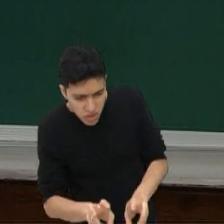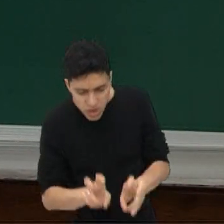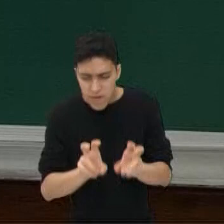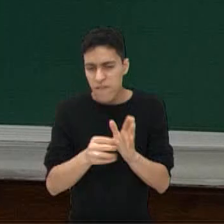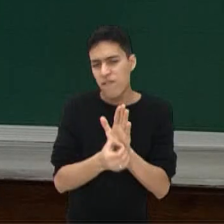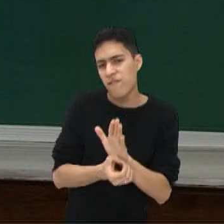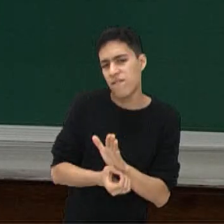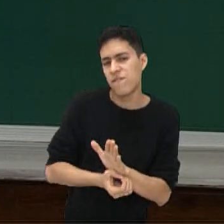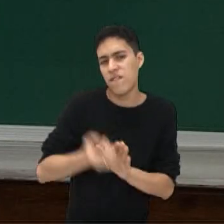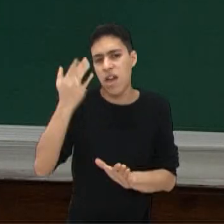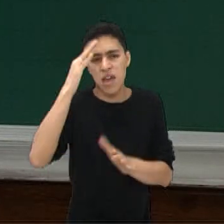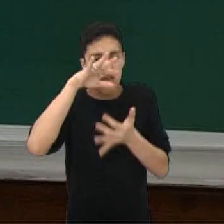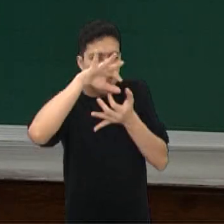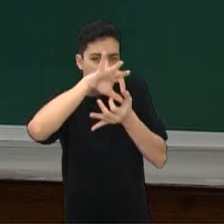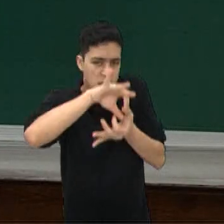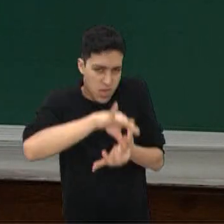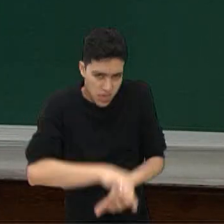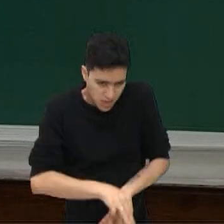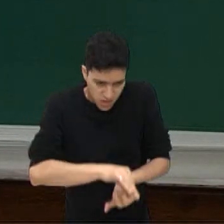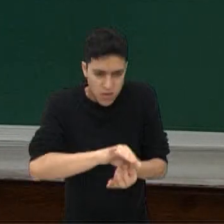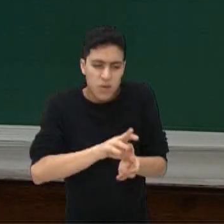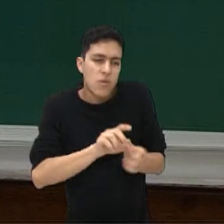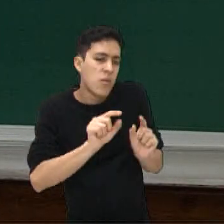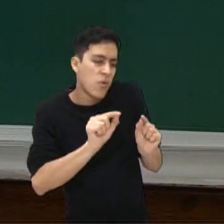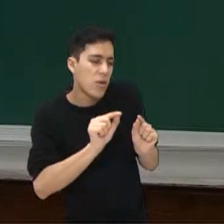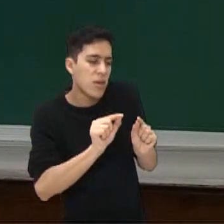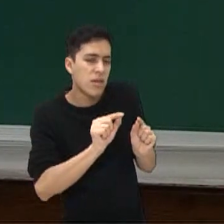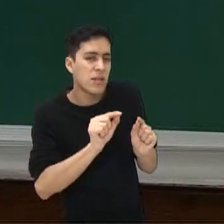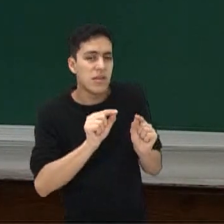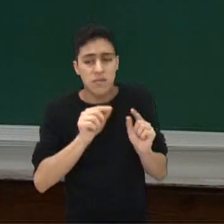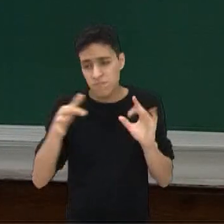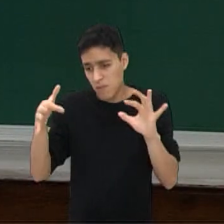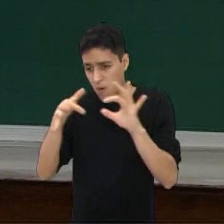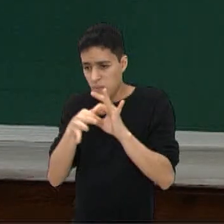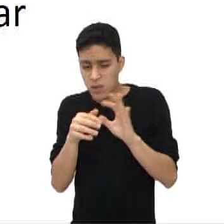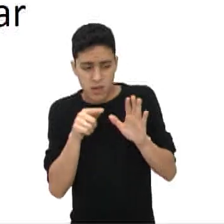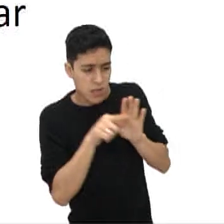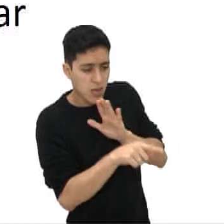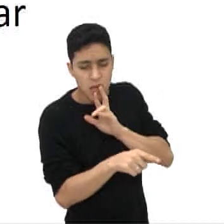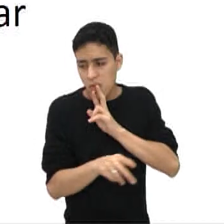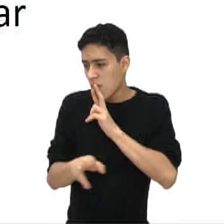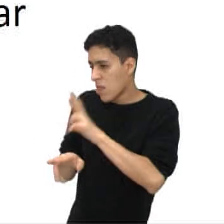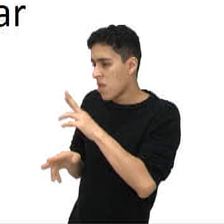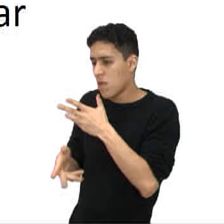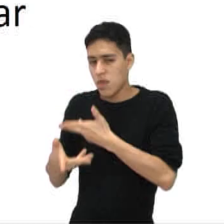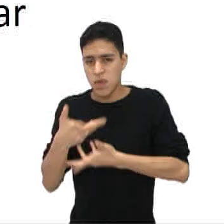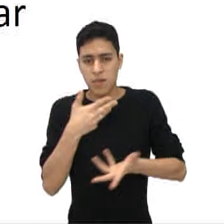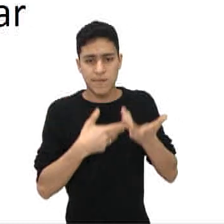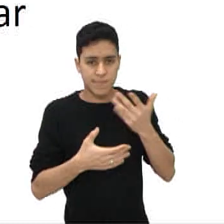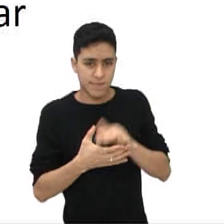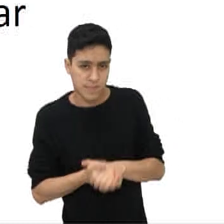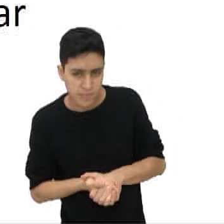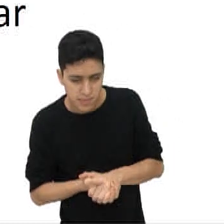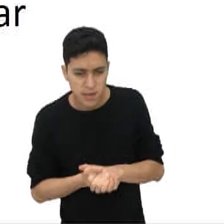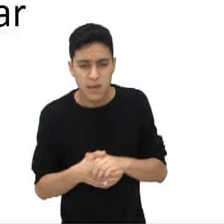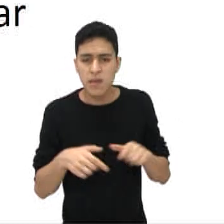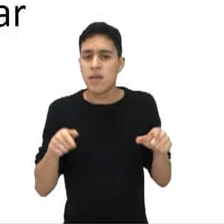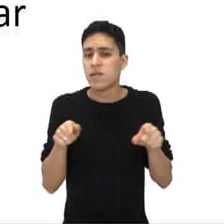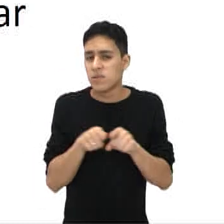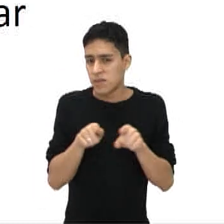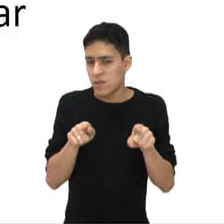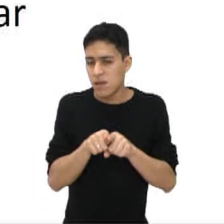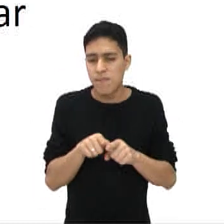aparecer vários outros subtemas, tá? Que orienta o esquema de perguntas e respostas. Vai ter uma abertura da entrevista